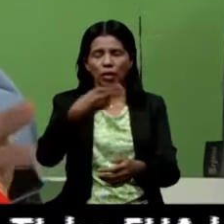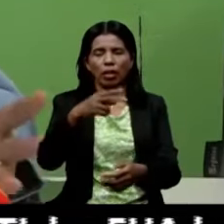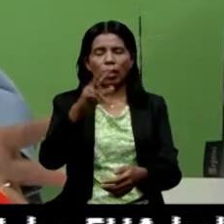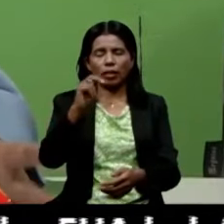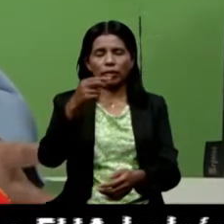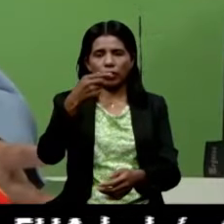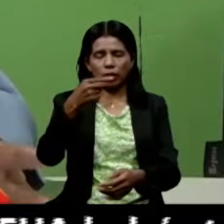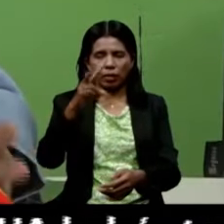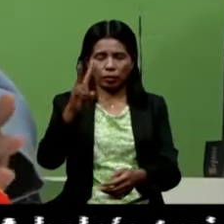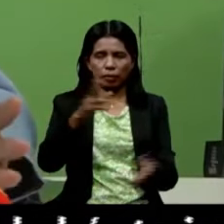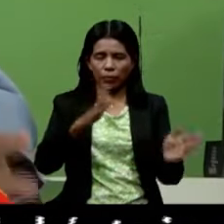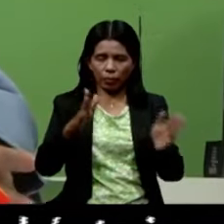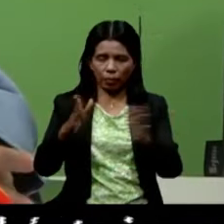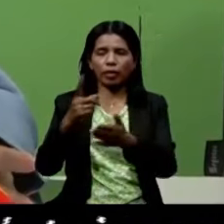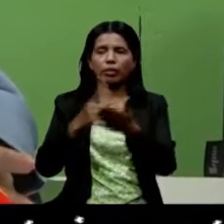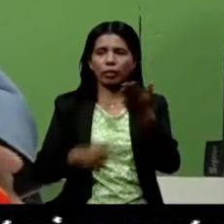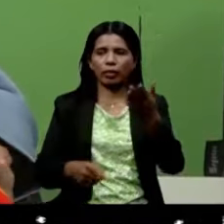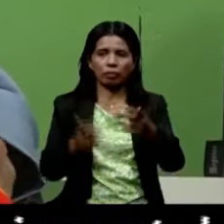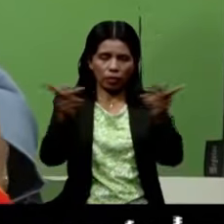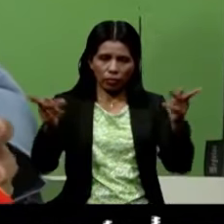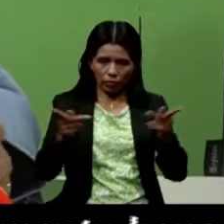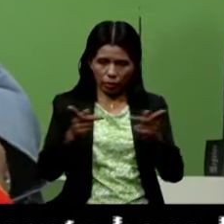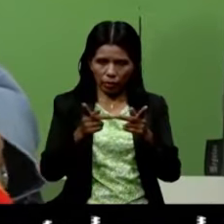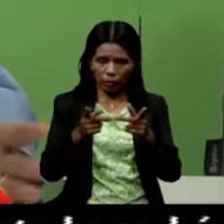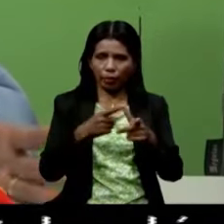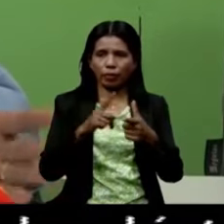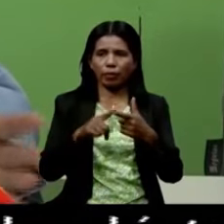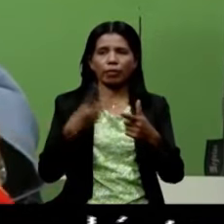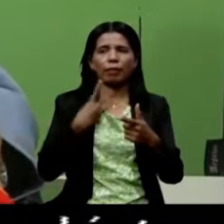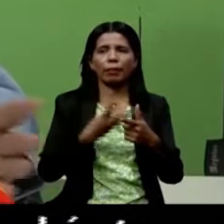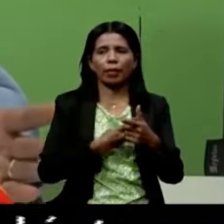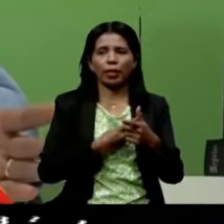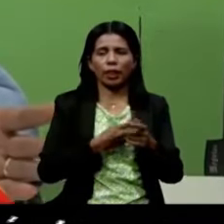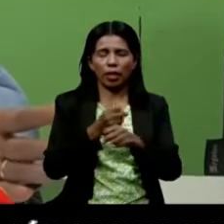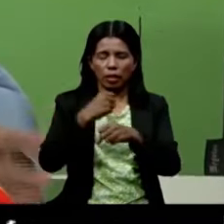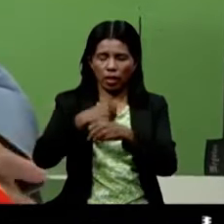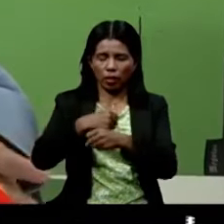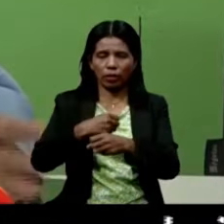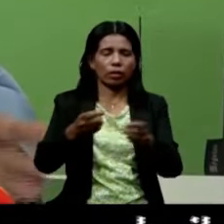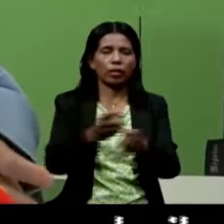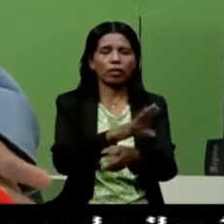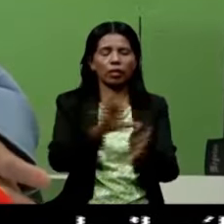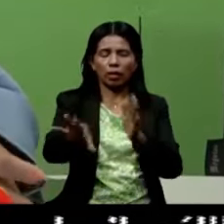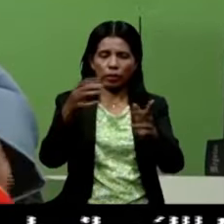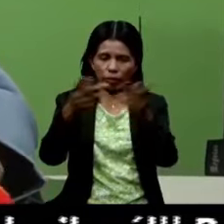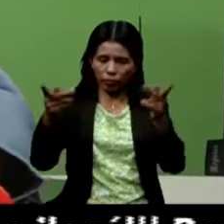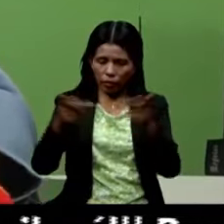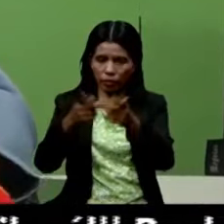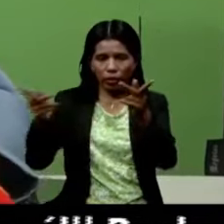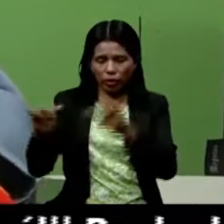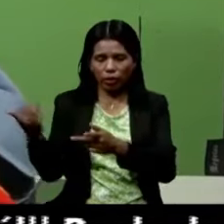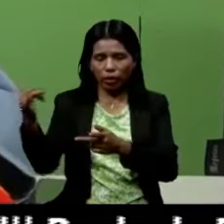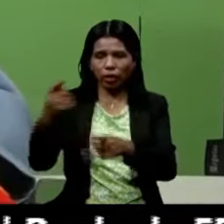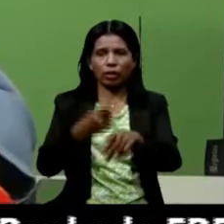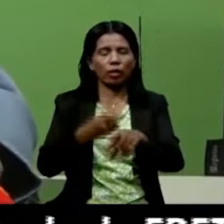e usi prepara. Ne mak faten, nomos ita setin ona faten si ranebe mak adotama. Iha tempo ne ba, ami